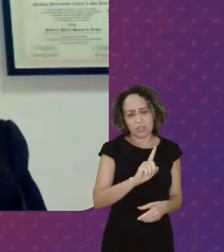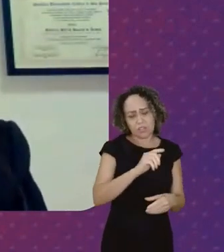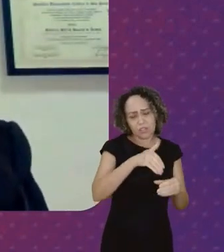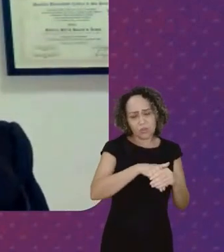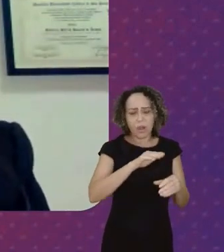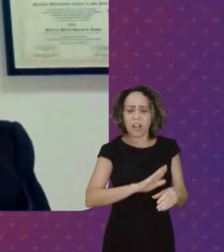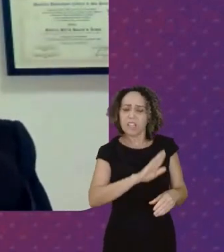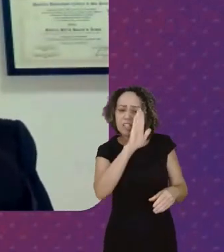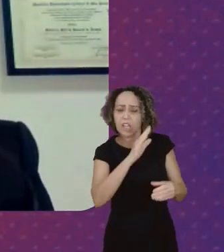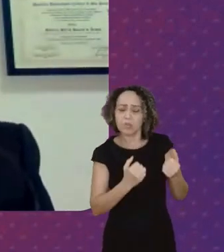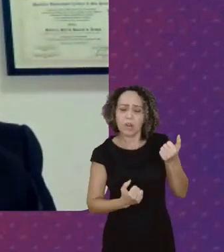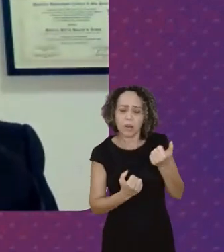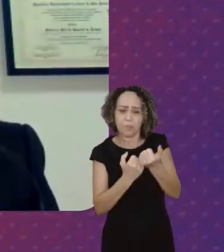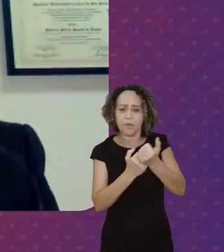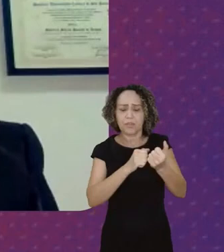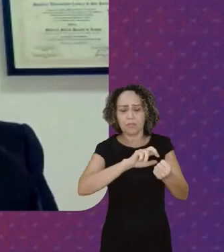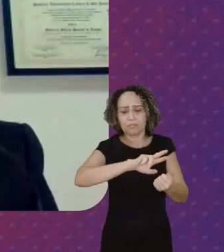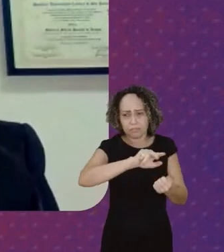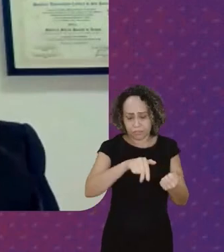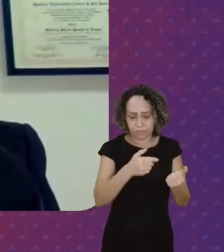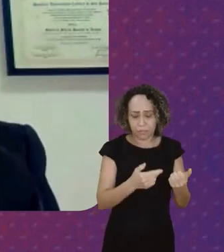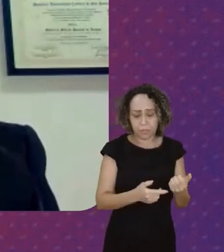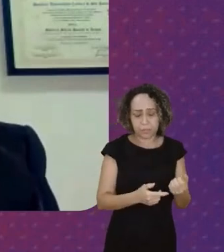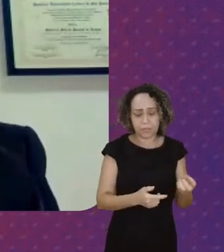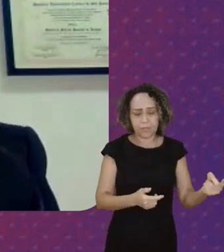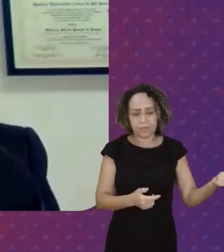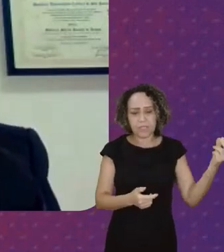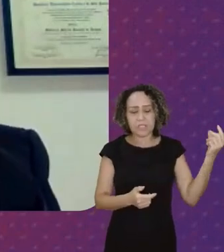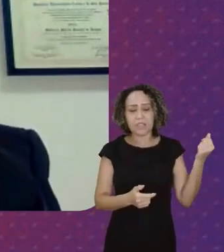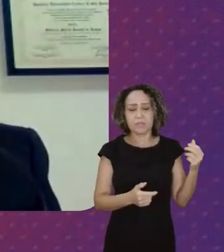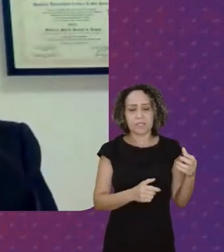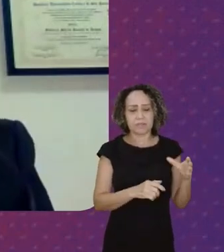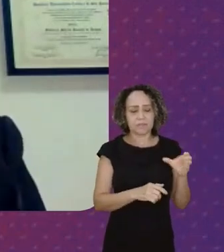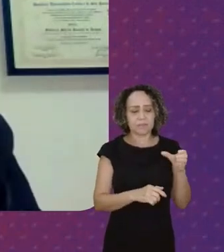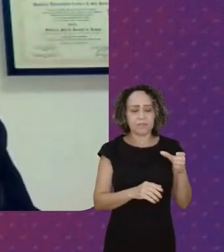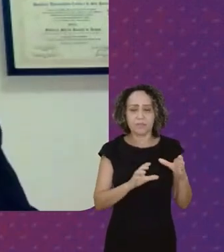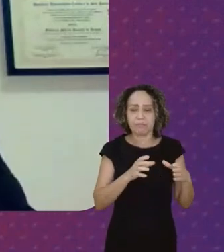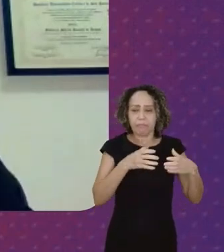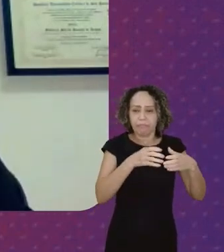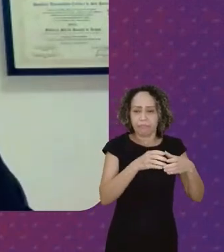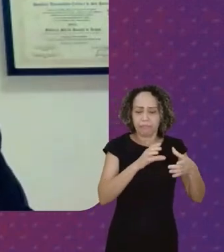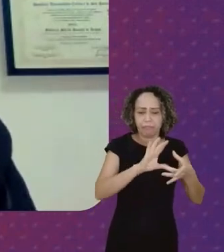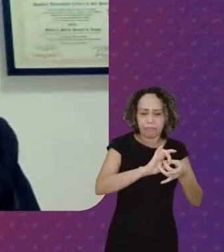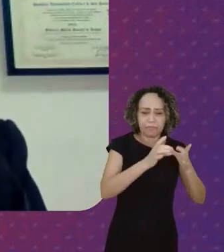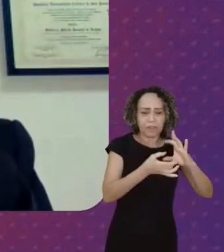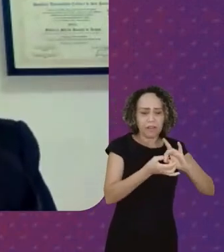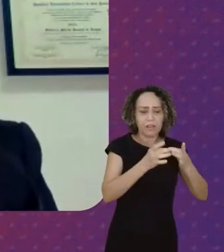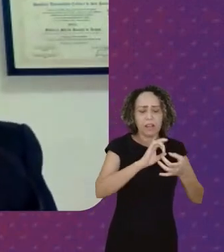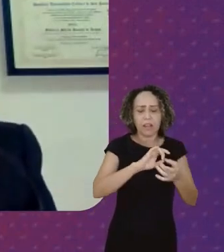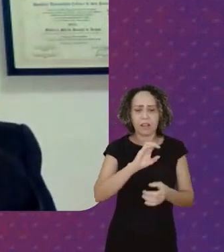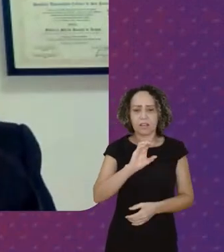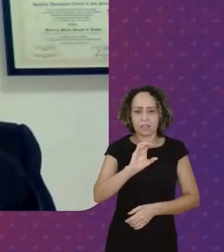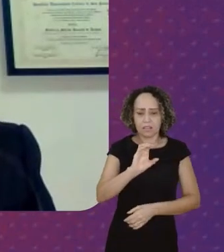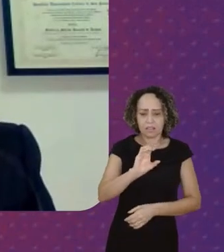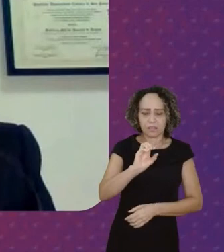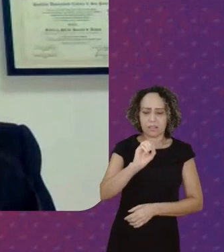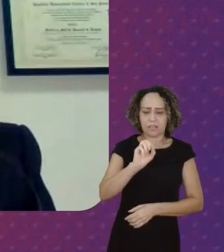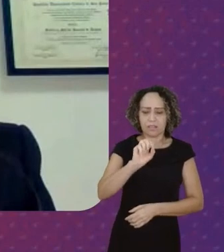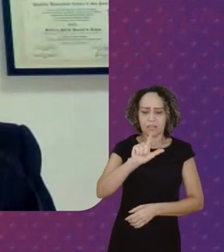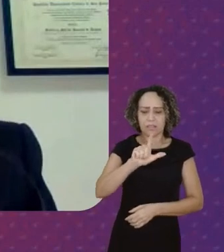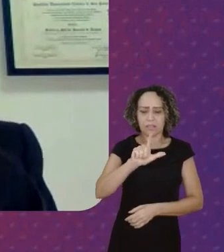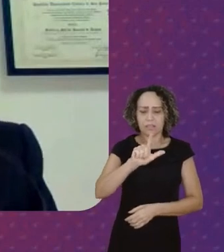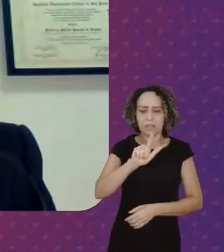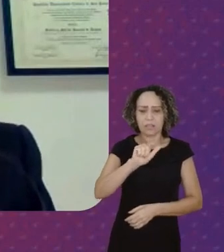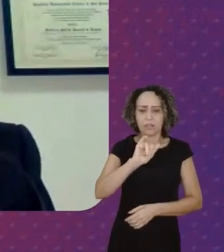determinadas candidaturas. Antigamente, elas eram permitidas no proporcional, então era possível a gente